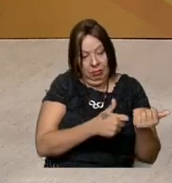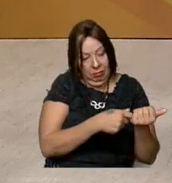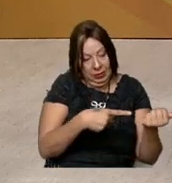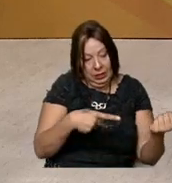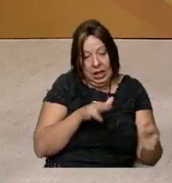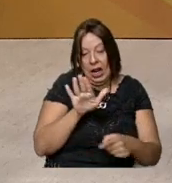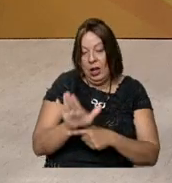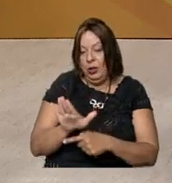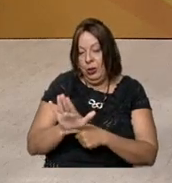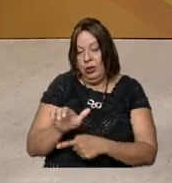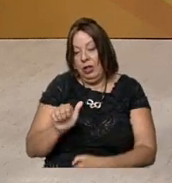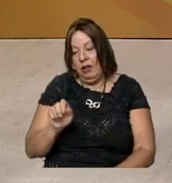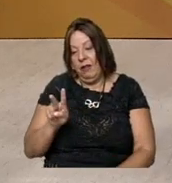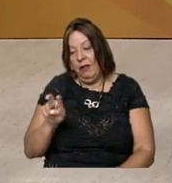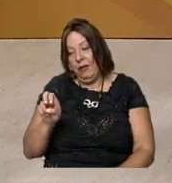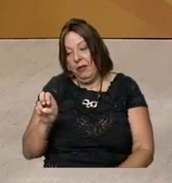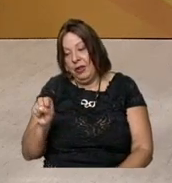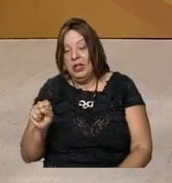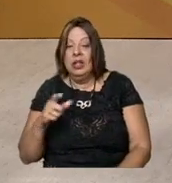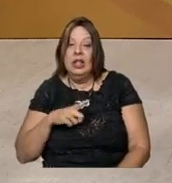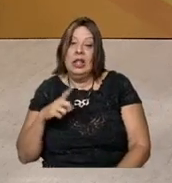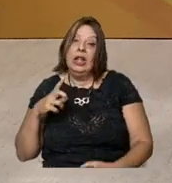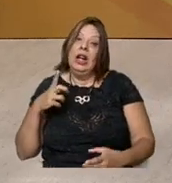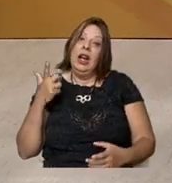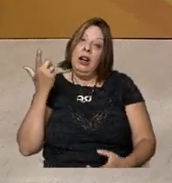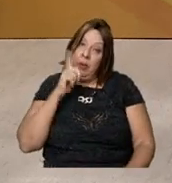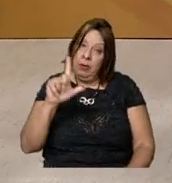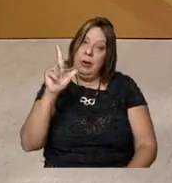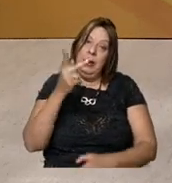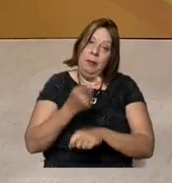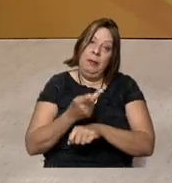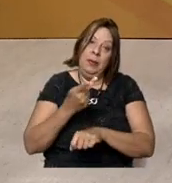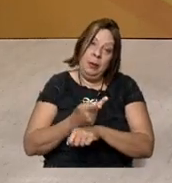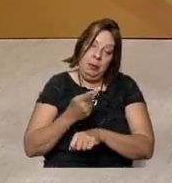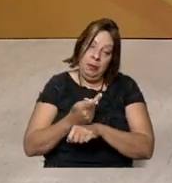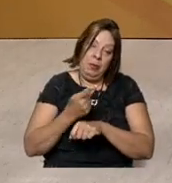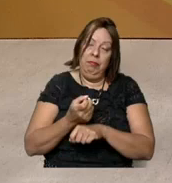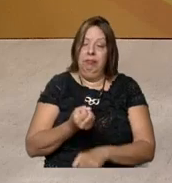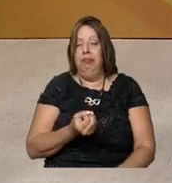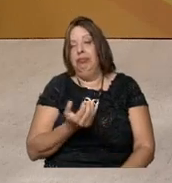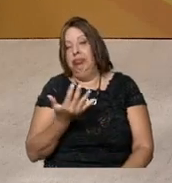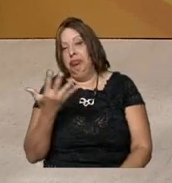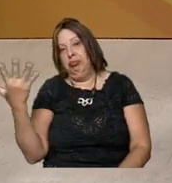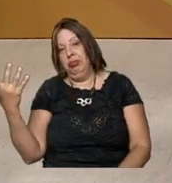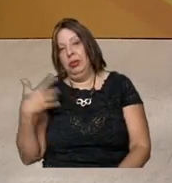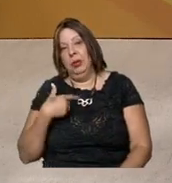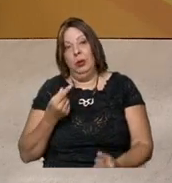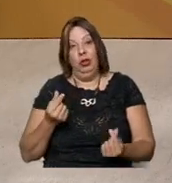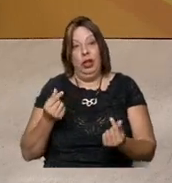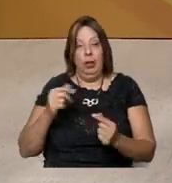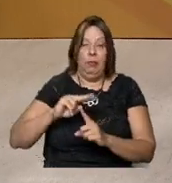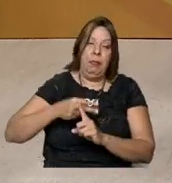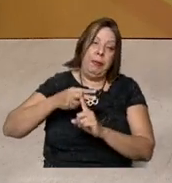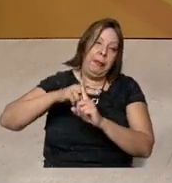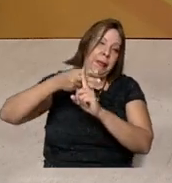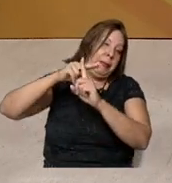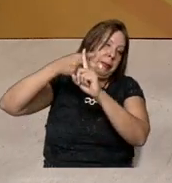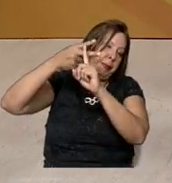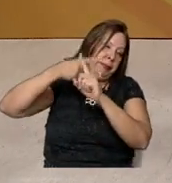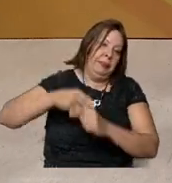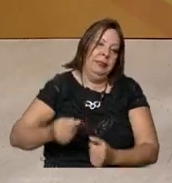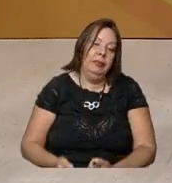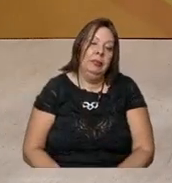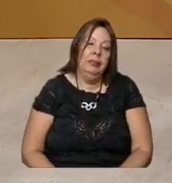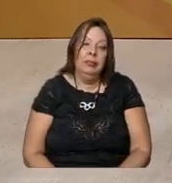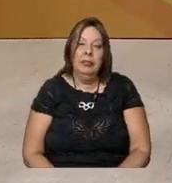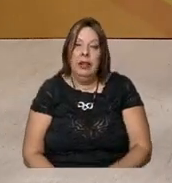a Vozos e concorre a premiações que multiplicam inúmeras vezes o seu dinheiro que você investiu. Isso